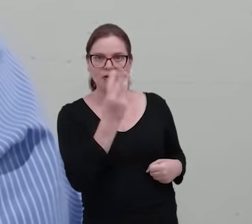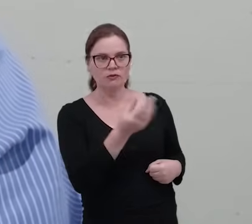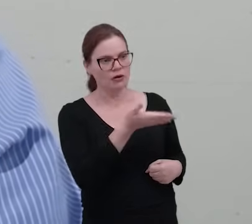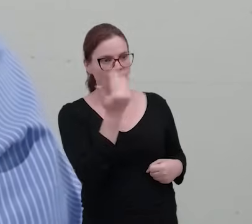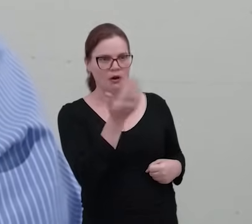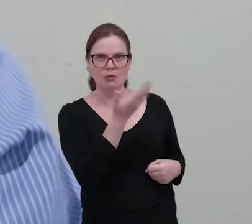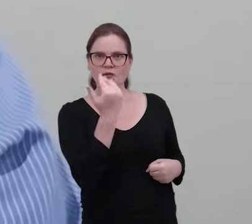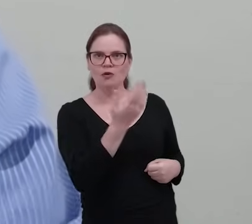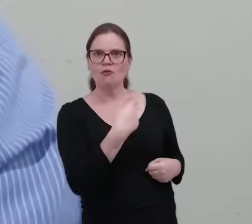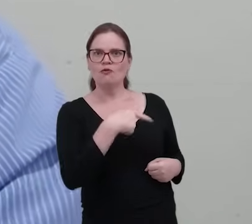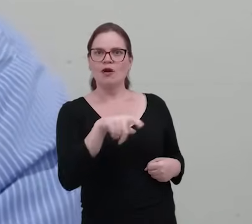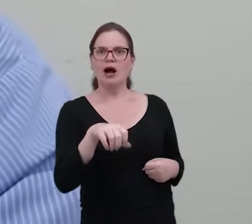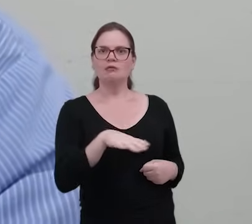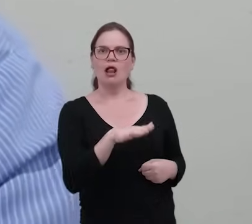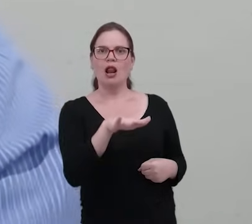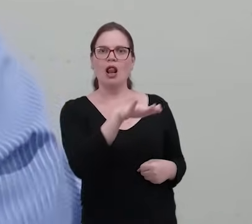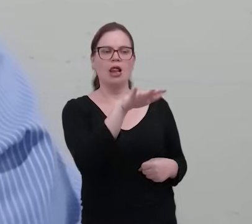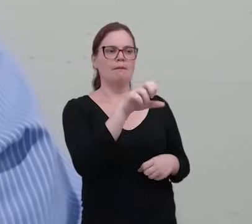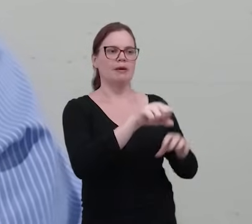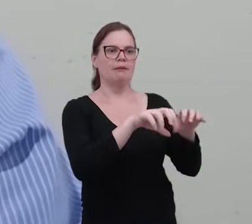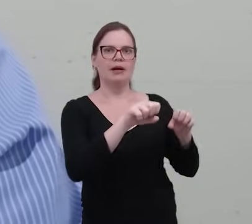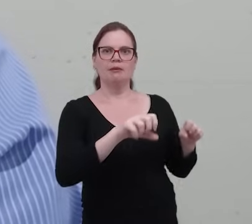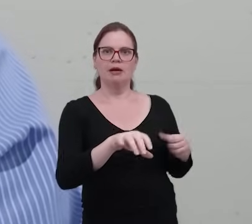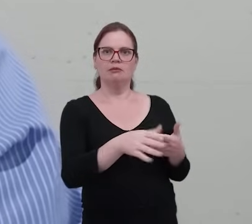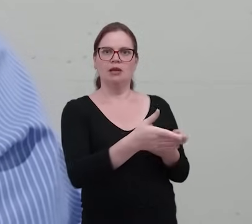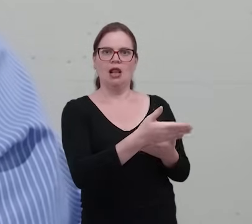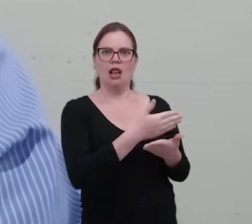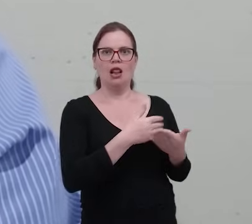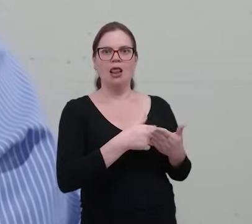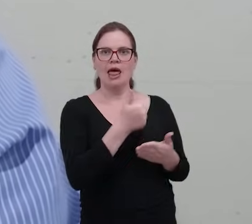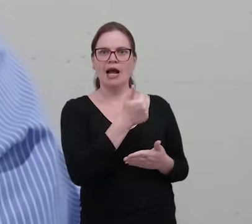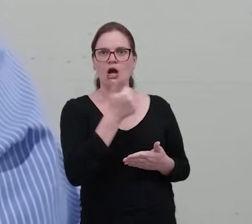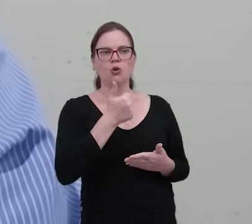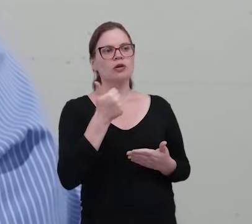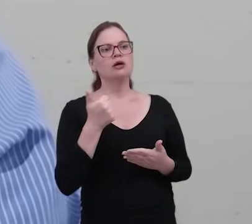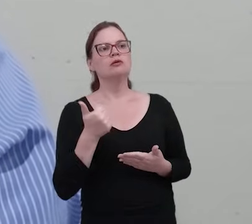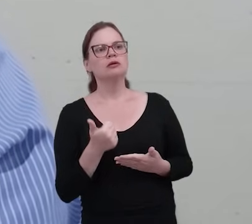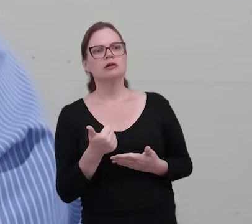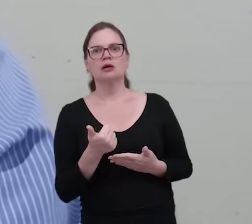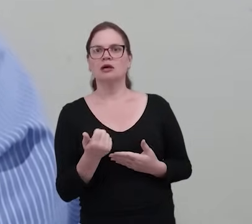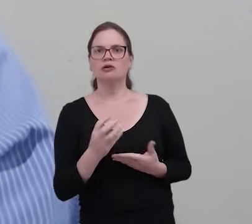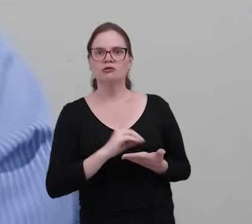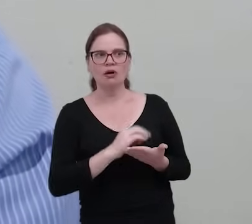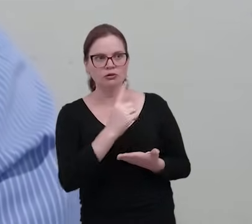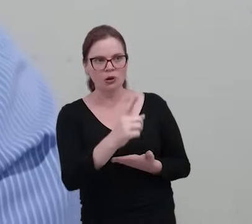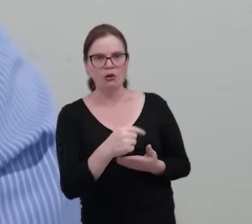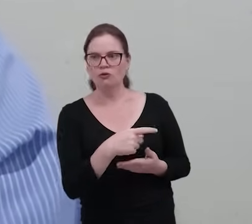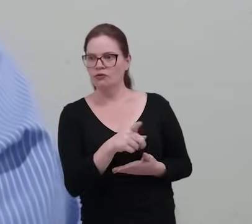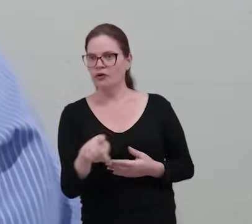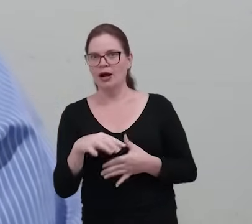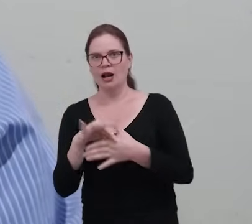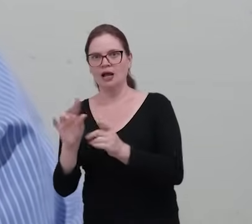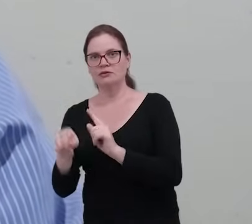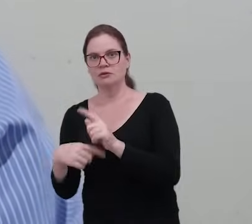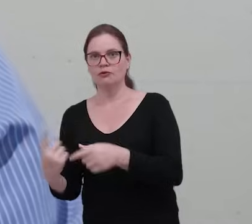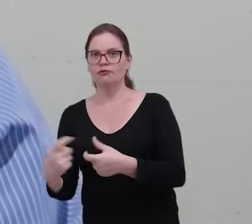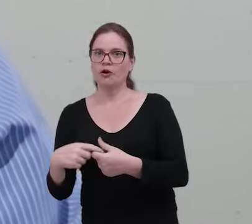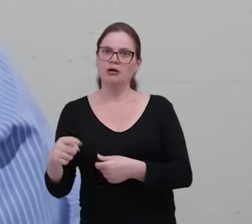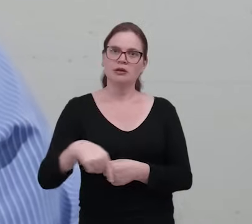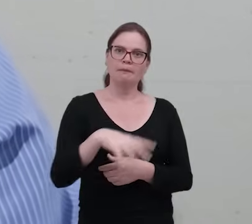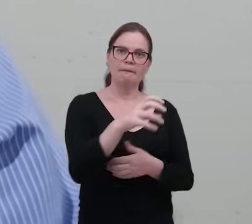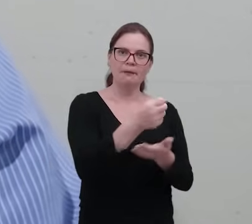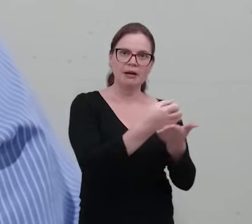van, vai, busca os irmãos. Faltou o irmão, volta a buscar mais um